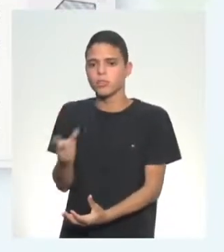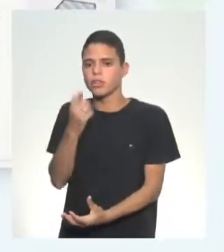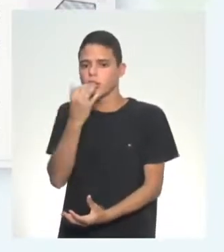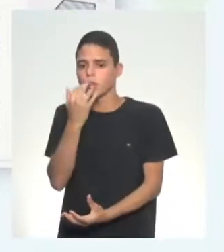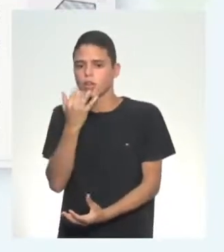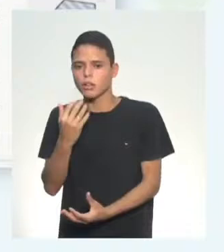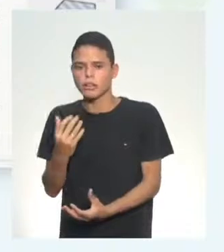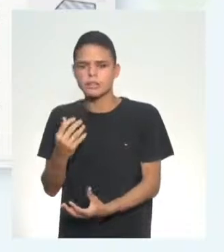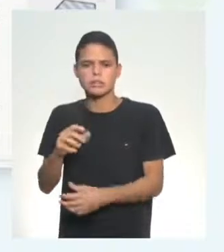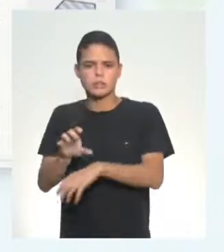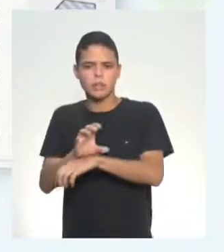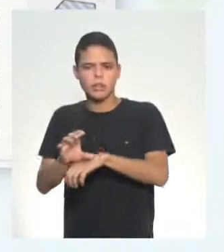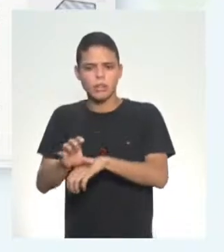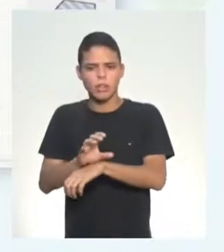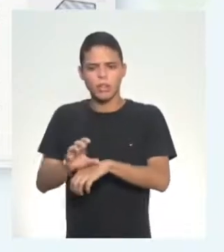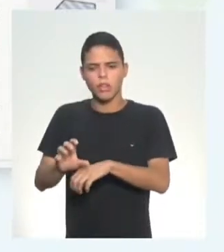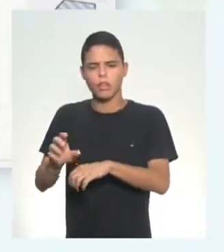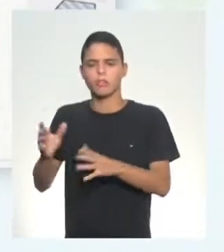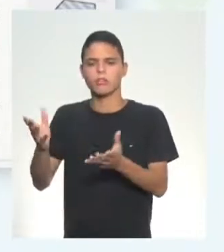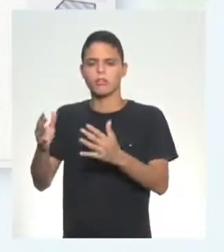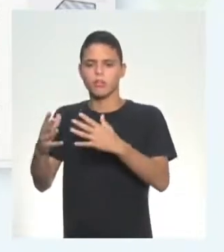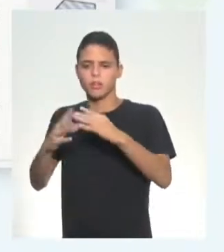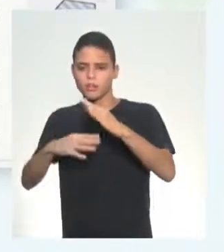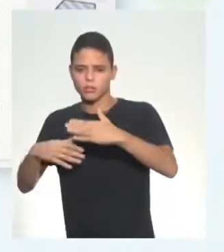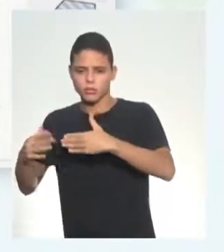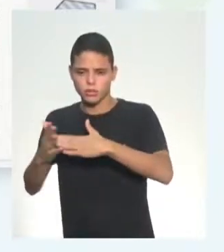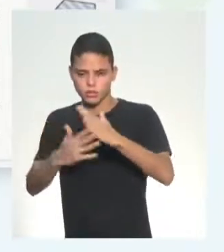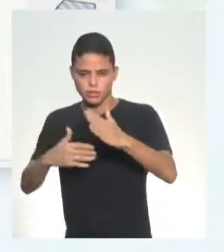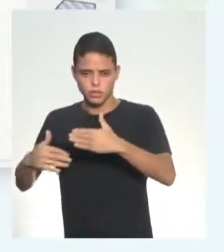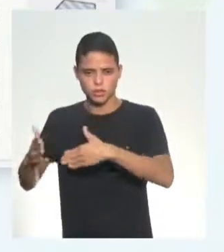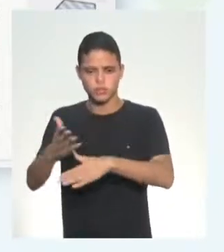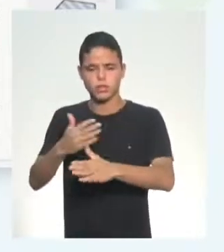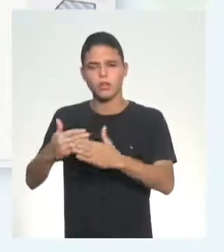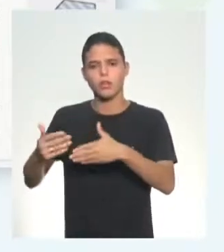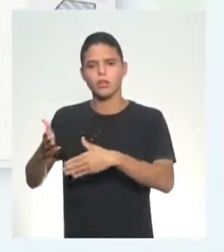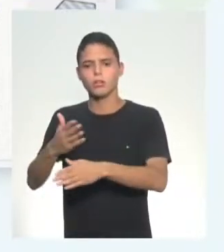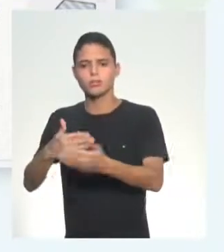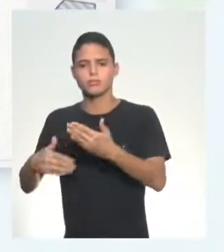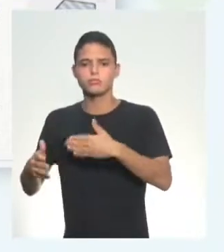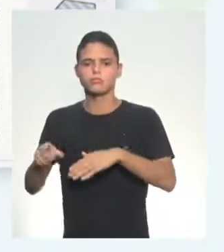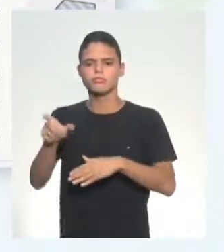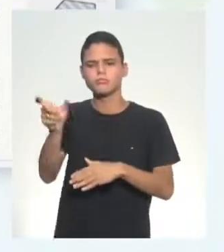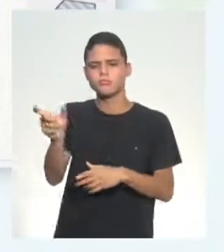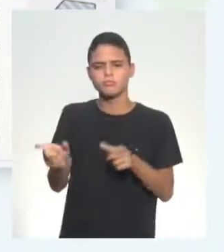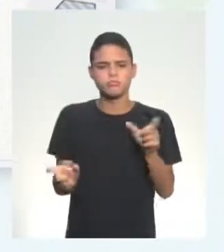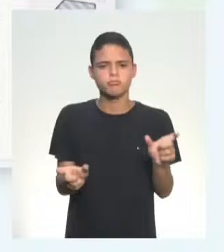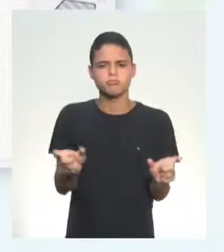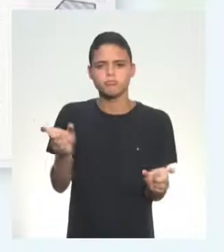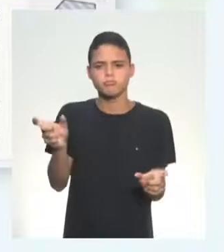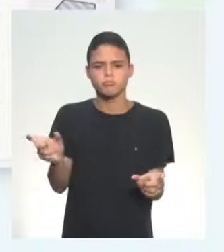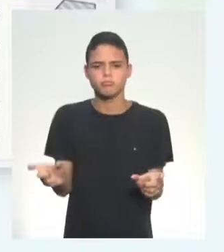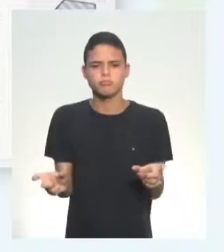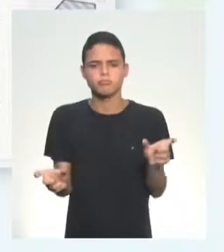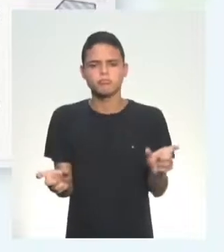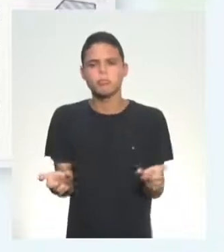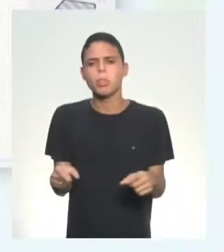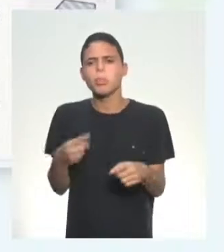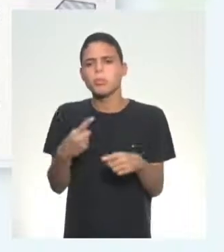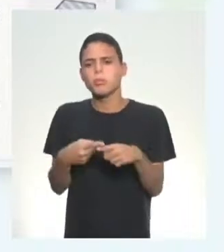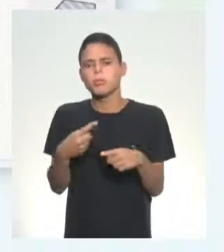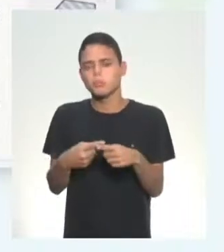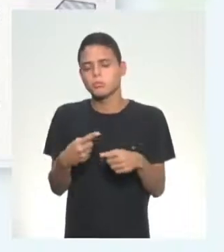esse formato cinzento e transparente, né? Esse é o orifício. Por que eu faço isso? Toda vez que eu tiver uma peça